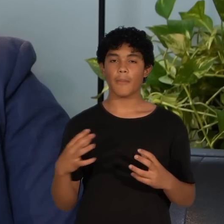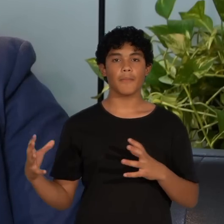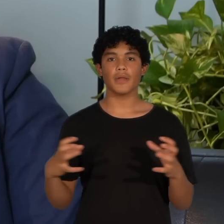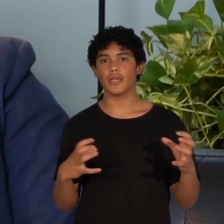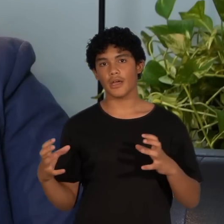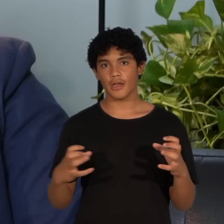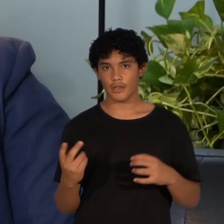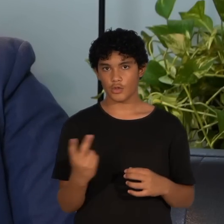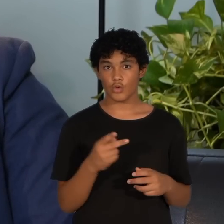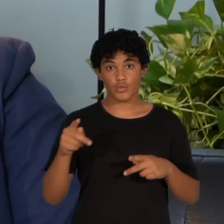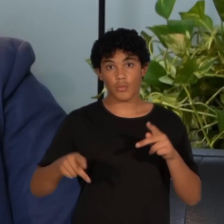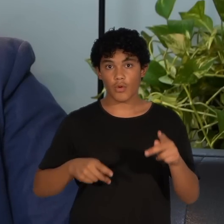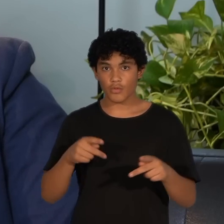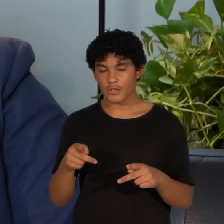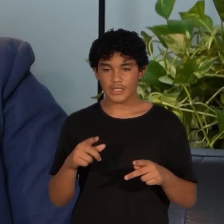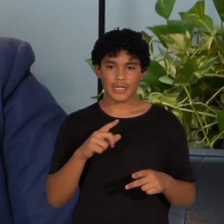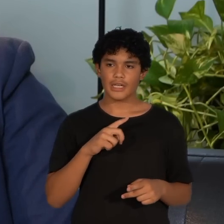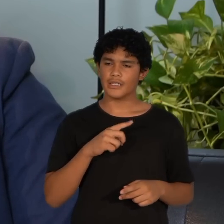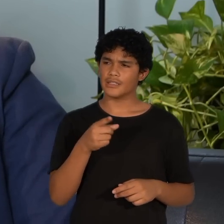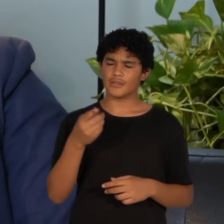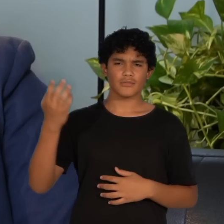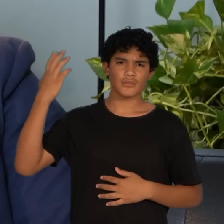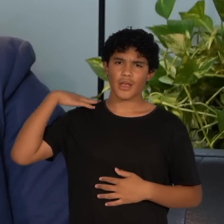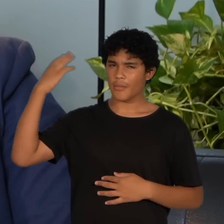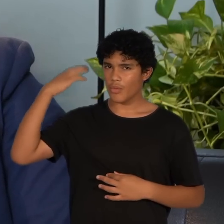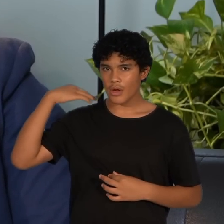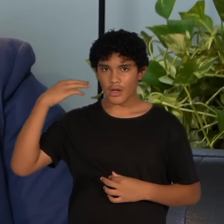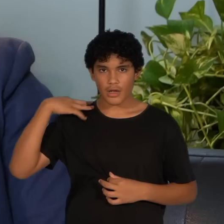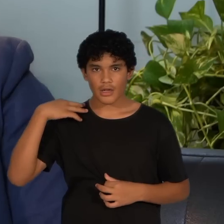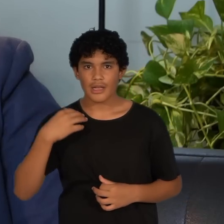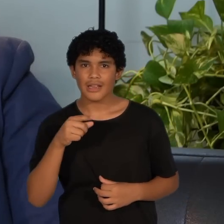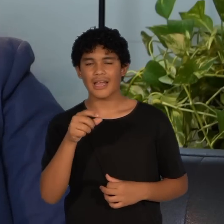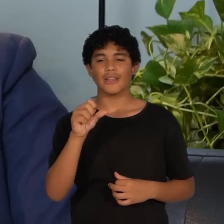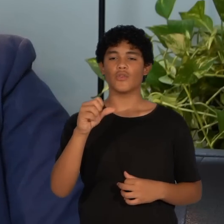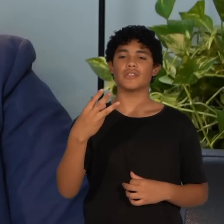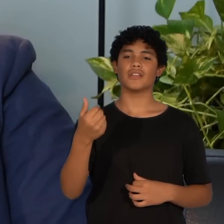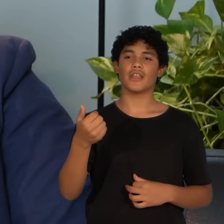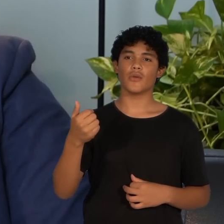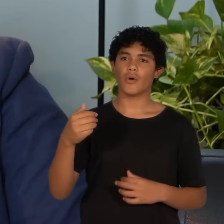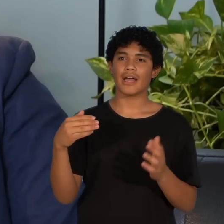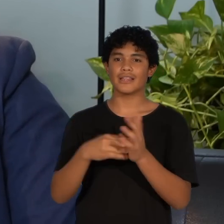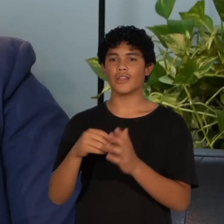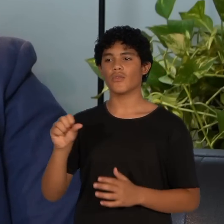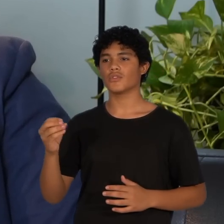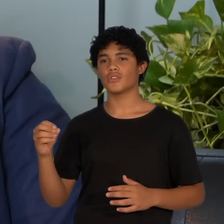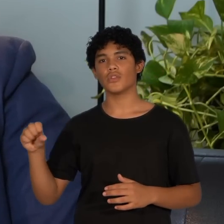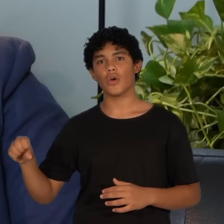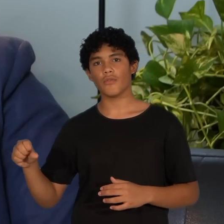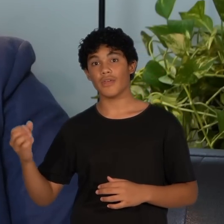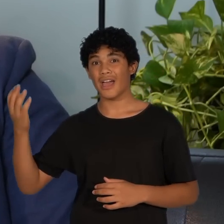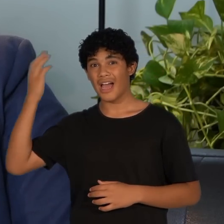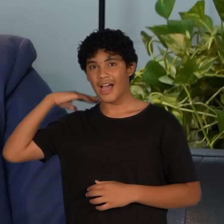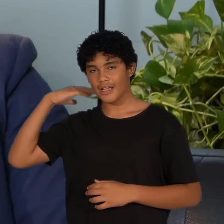A rixa entre judeus e samaritanos já remontava o reinado de Jeroboão I, de 931 a 909